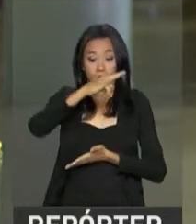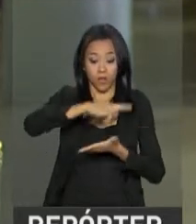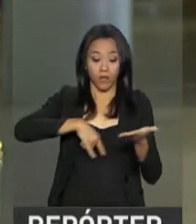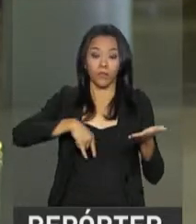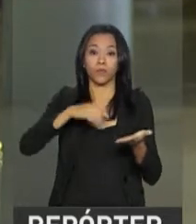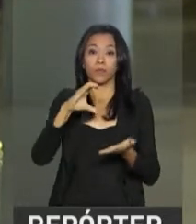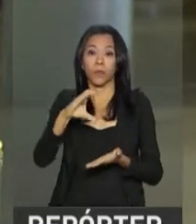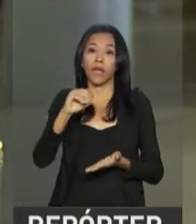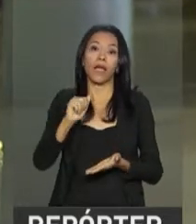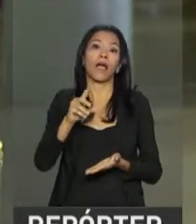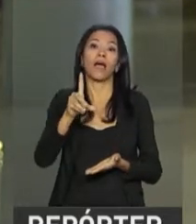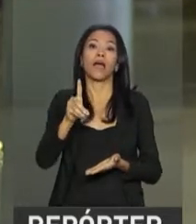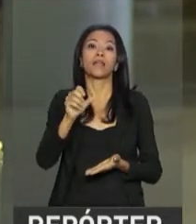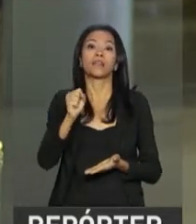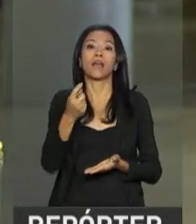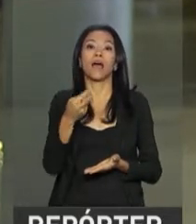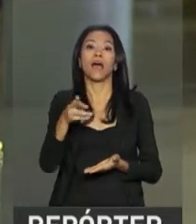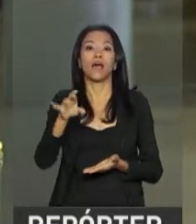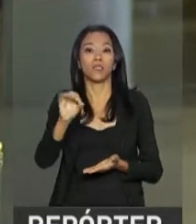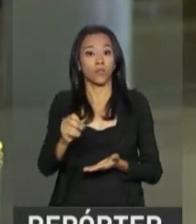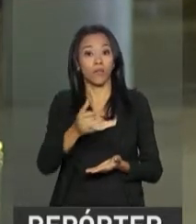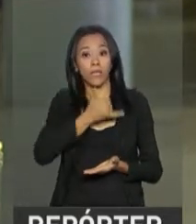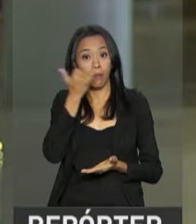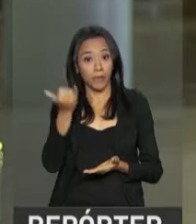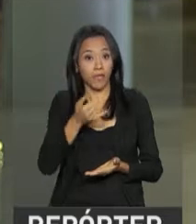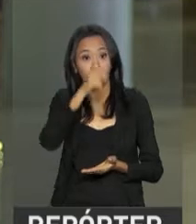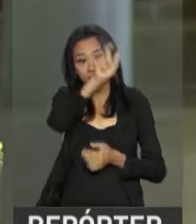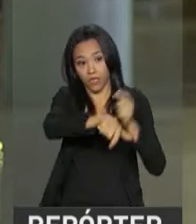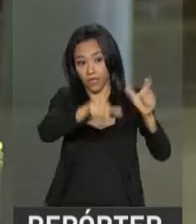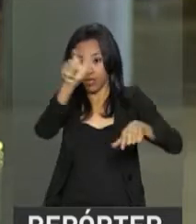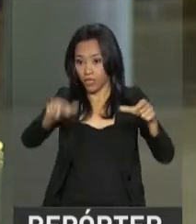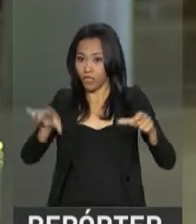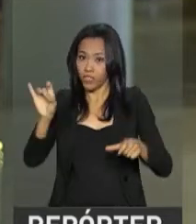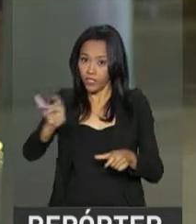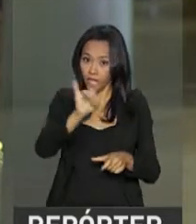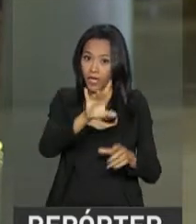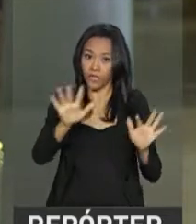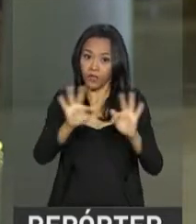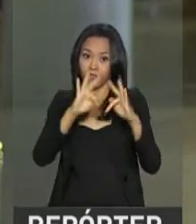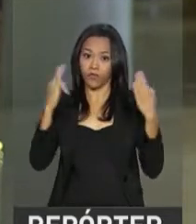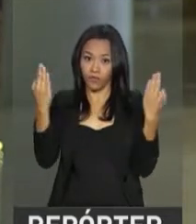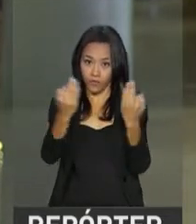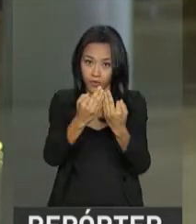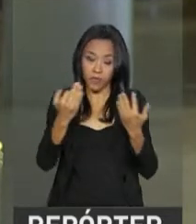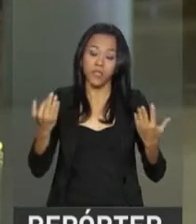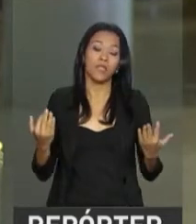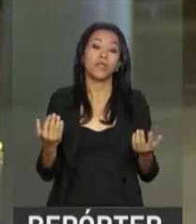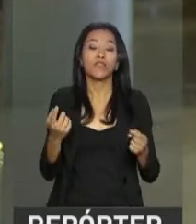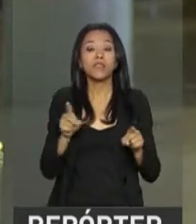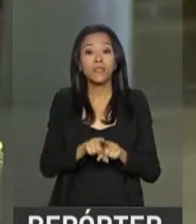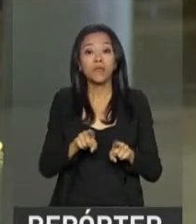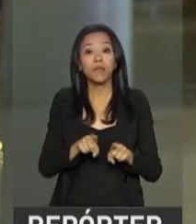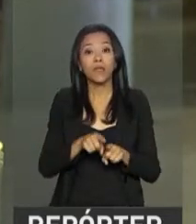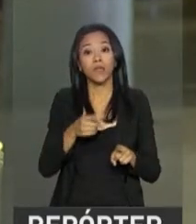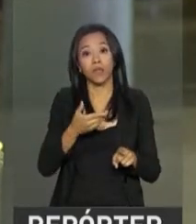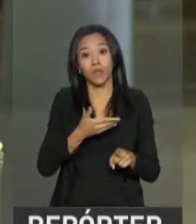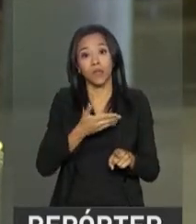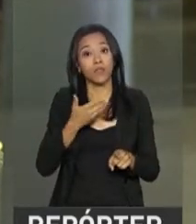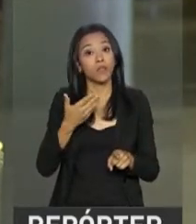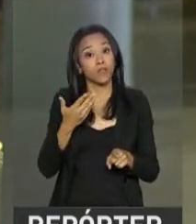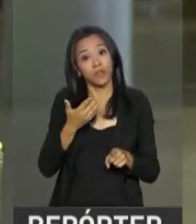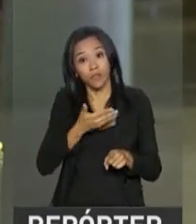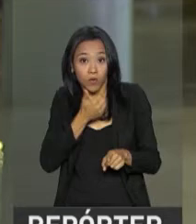e pontuados de acordo com a situação socioeconômica de cada família e o grau de necessidade de melhorias de das